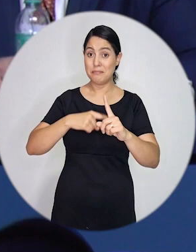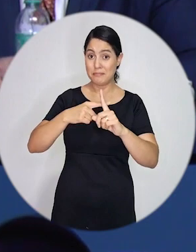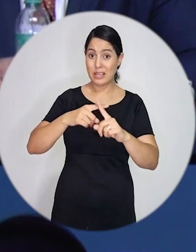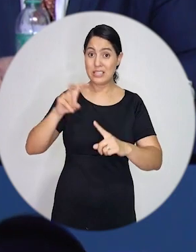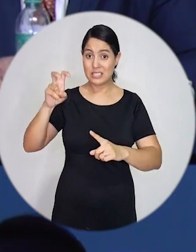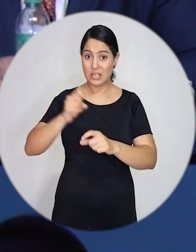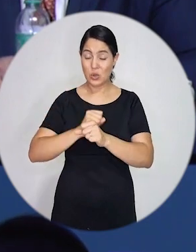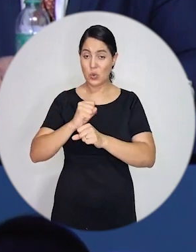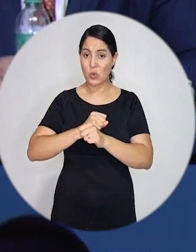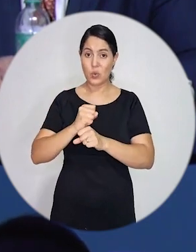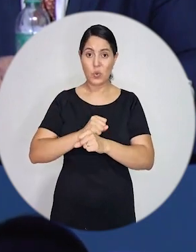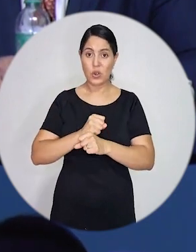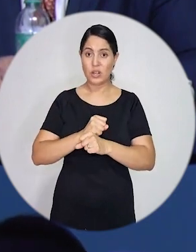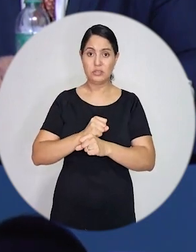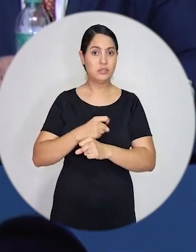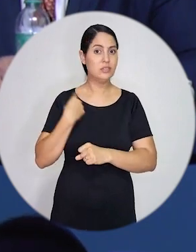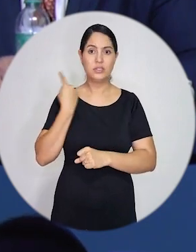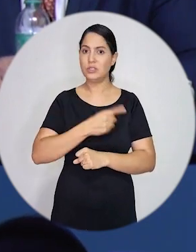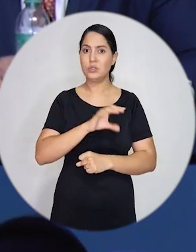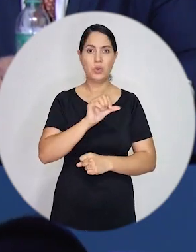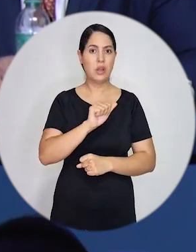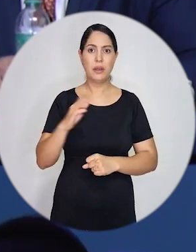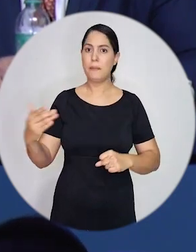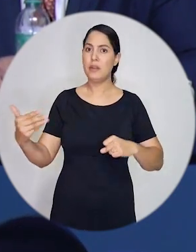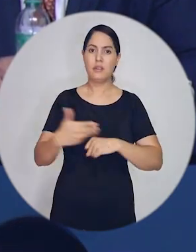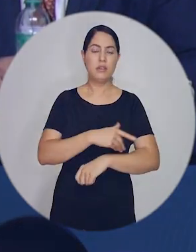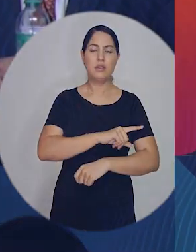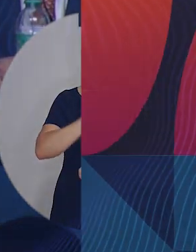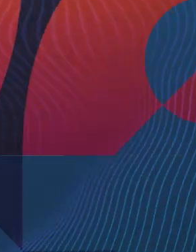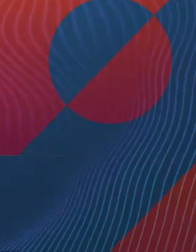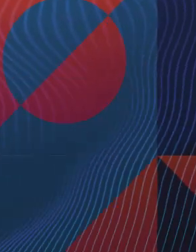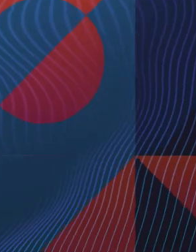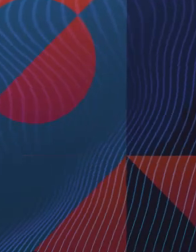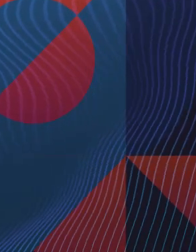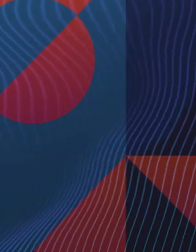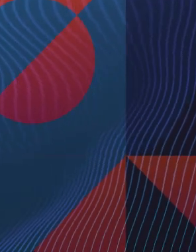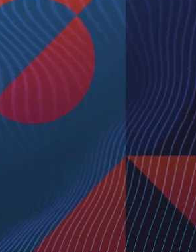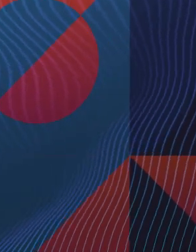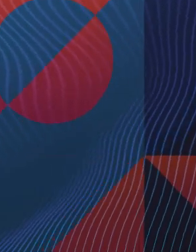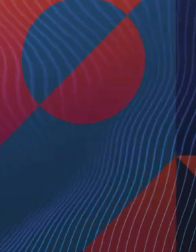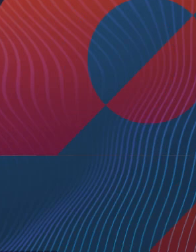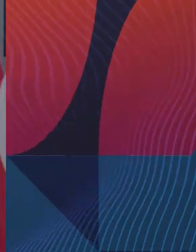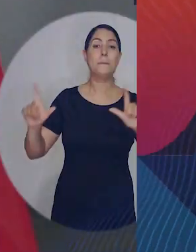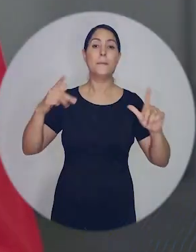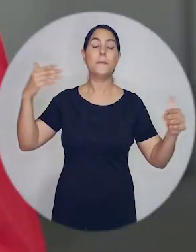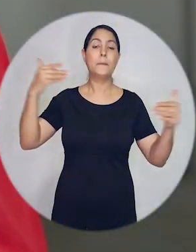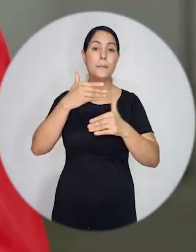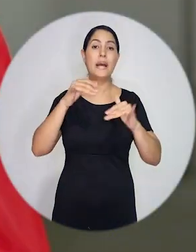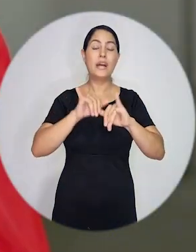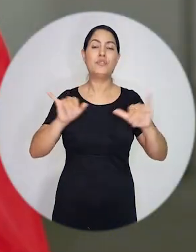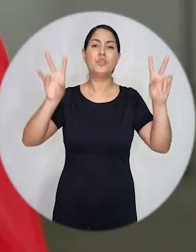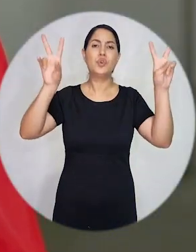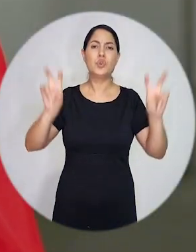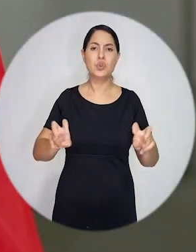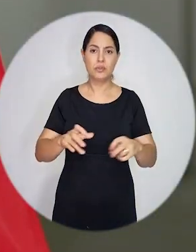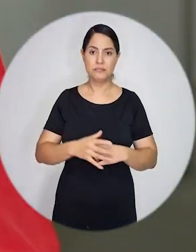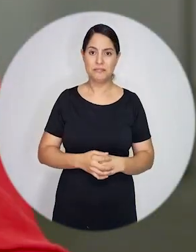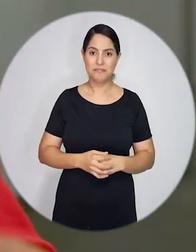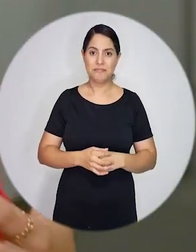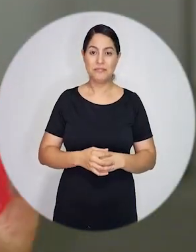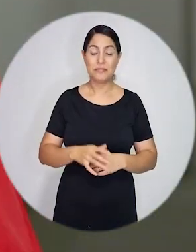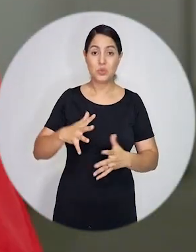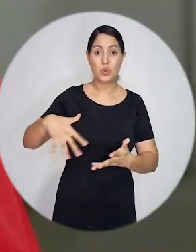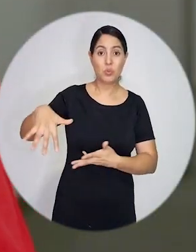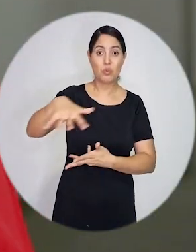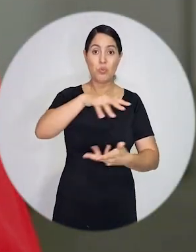quarentena mais os 5, conforme o regramento, e não vão ingressar na nossa ordem. Outro painel da conferência debateu